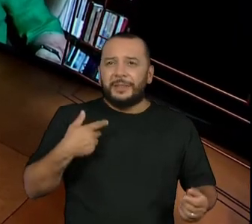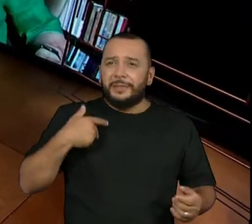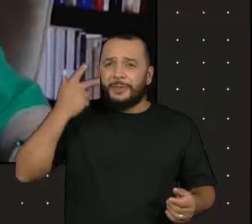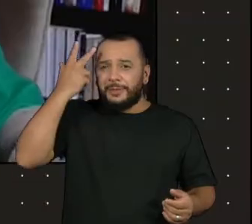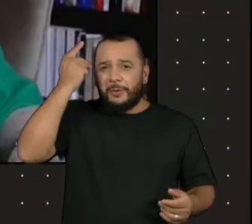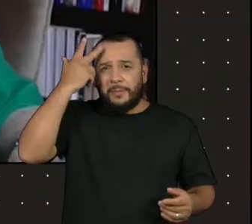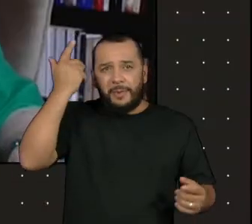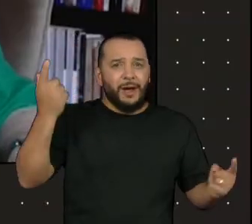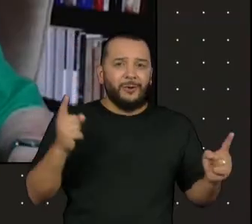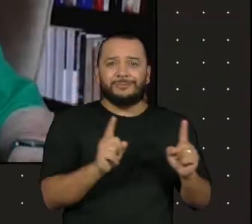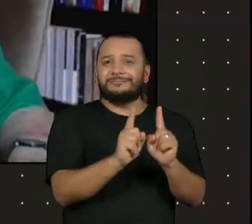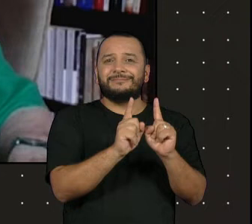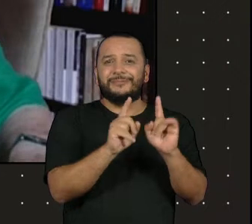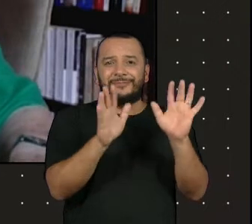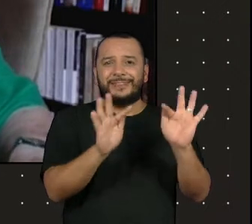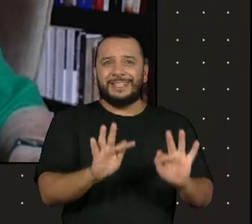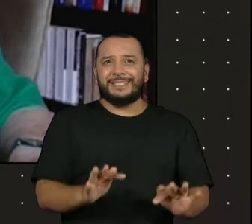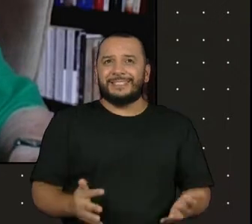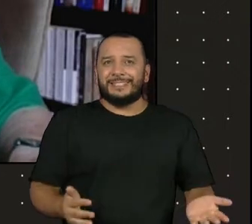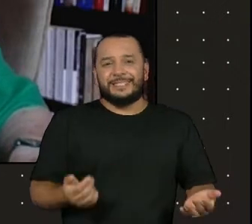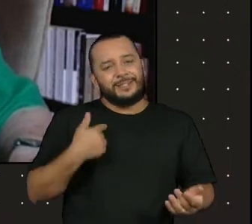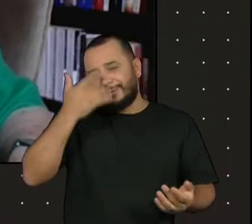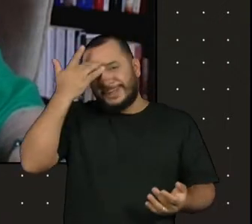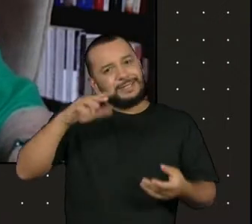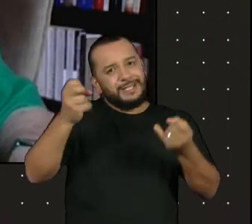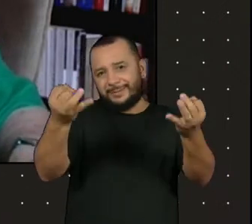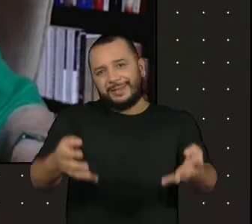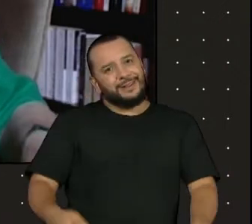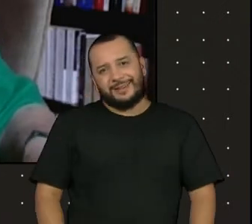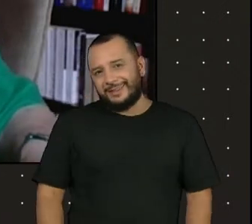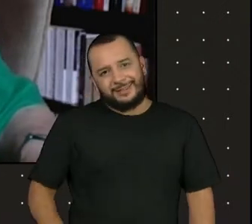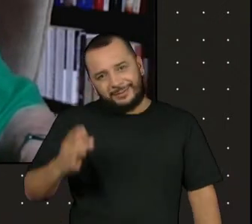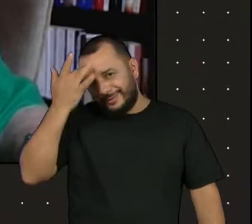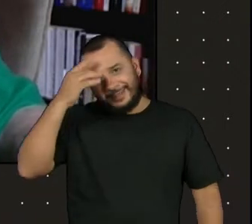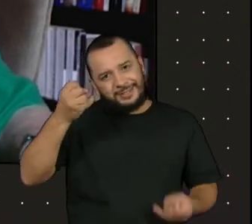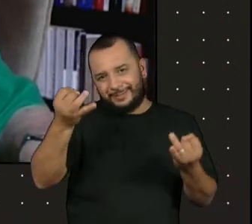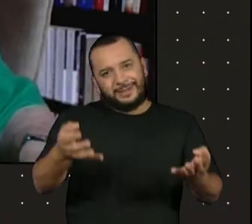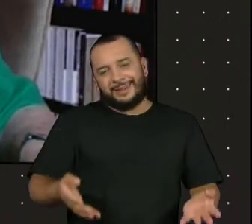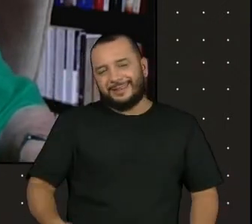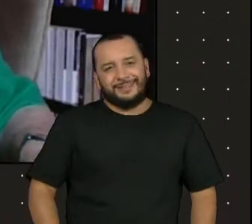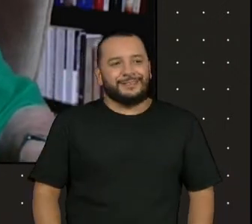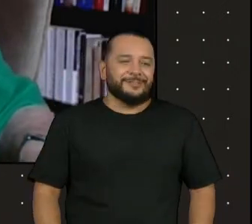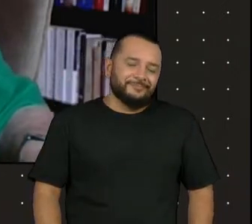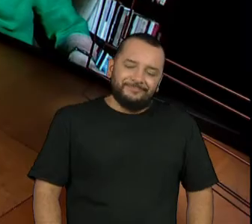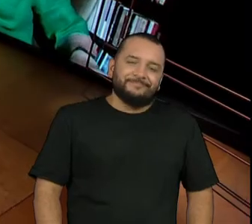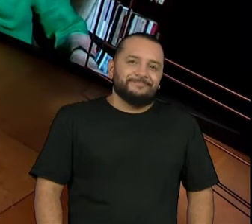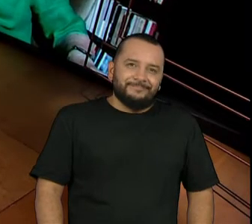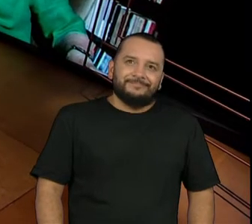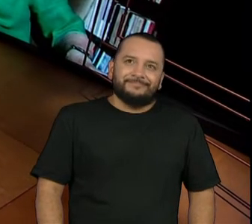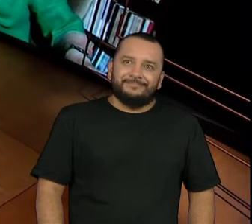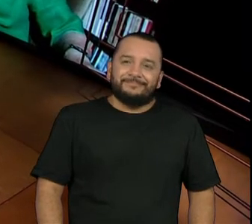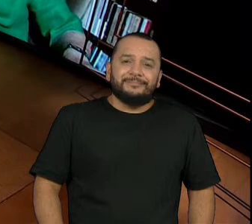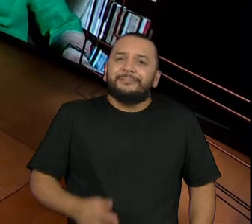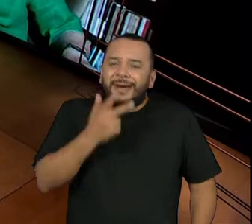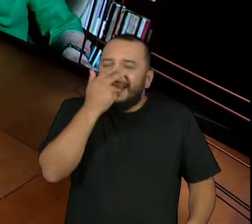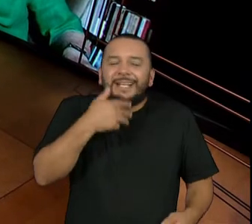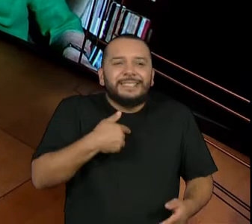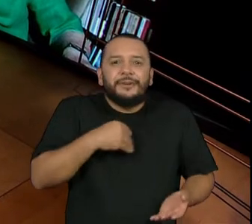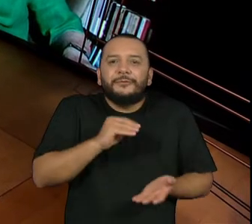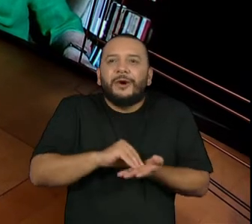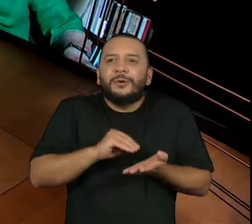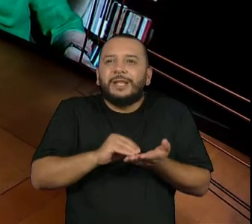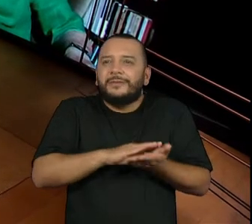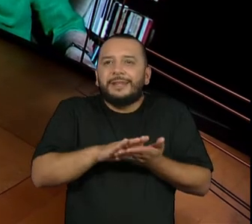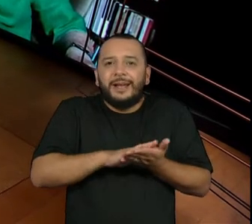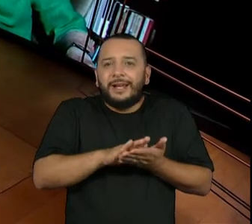era tão... eu não sei, não dá para explicar isso em palavras, mas não faltava nada. Até ir no dentista